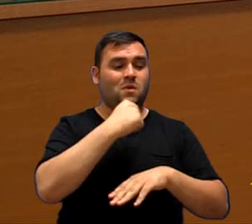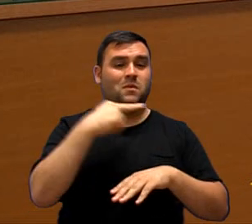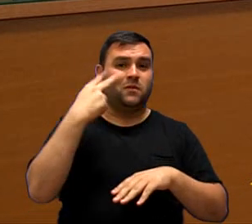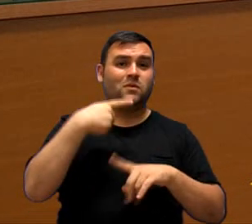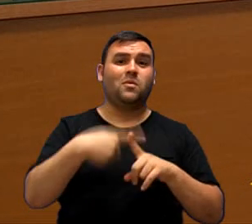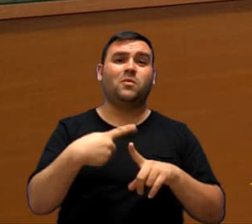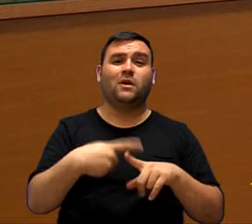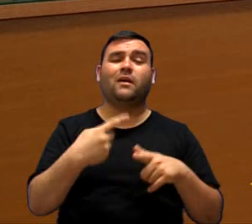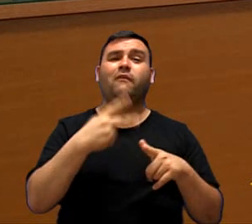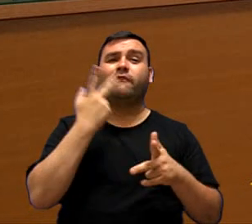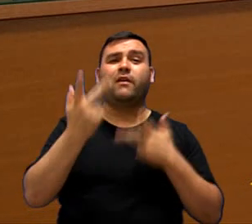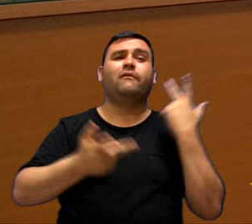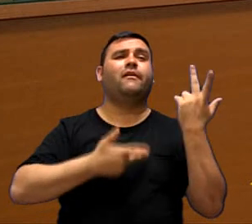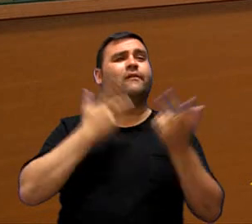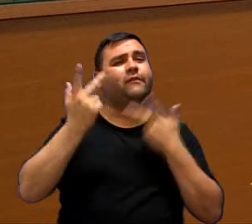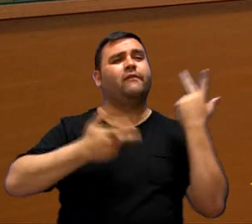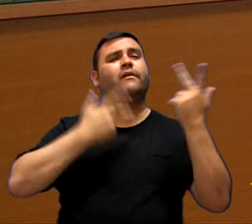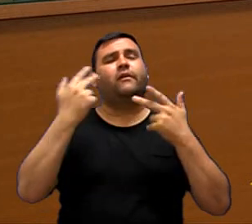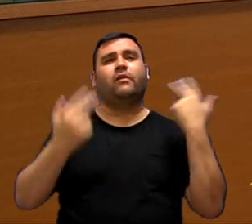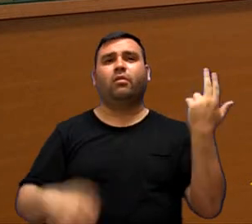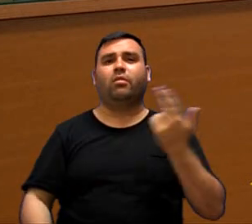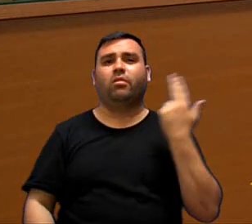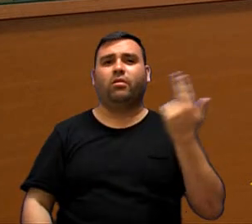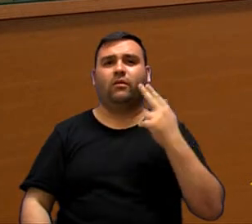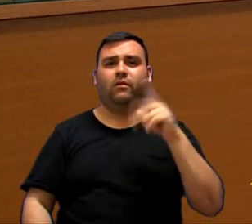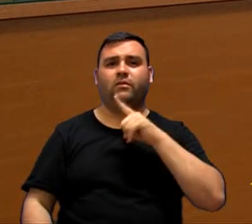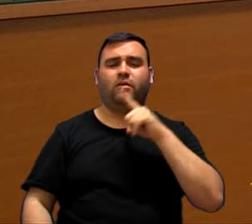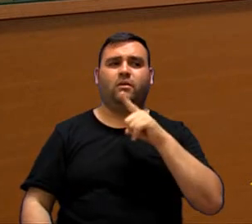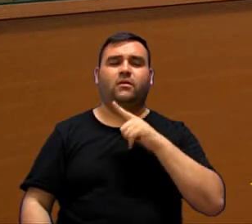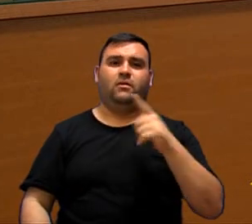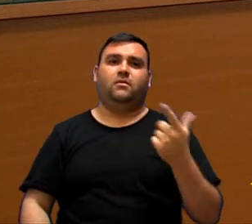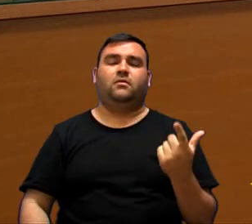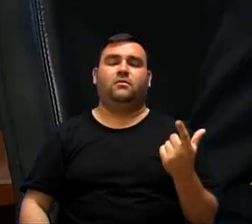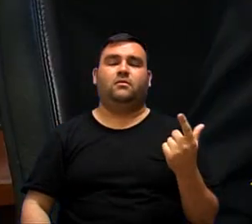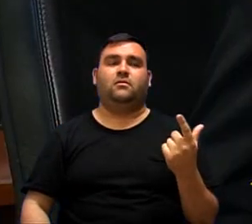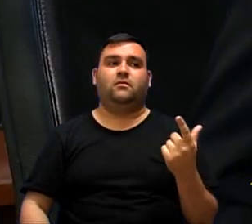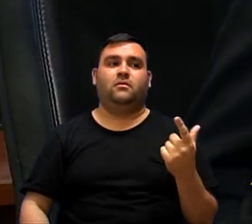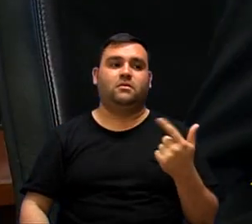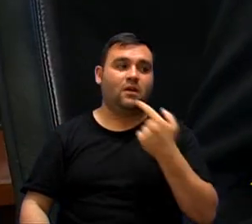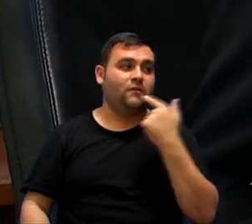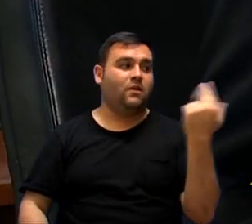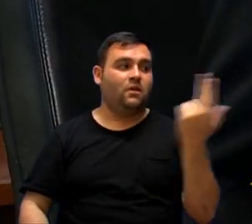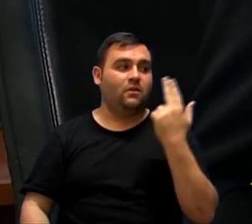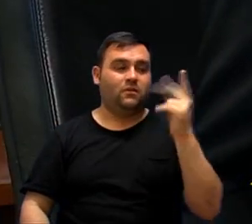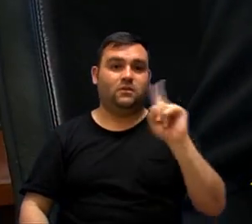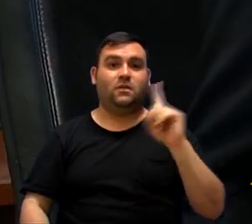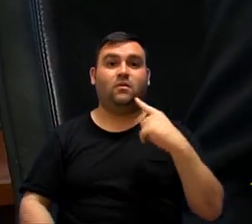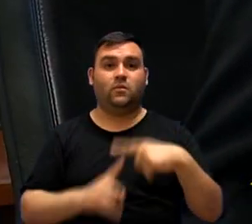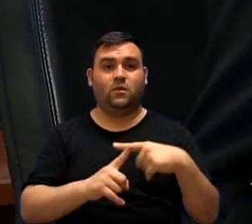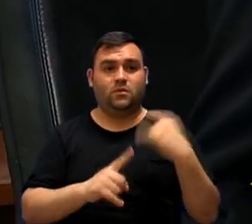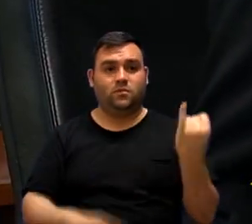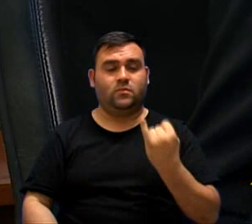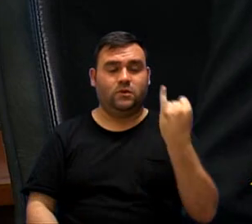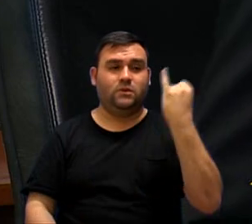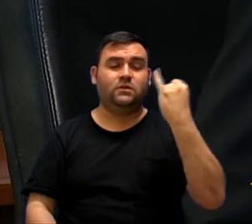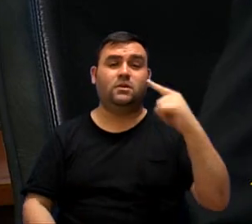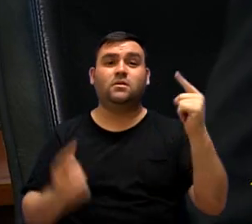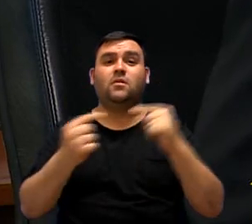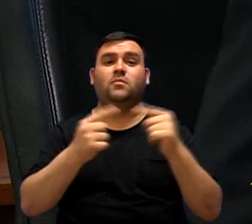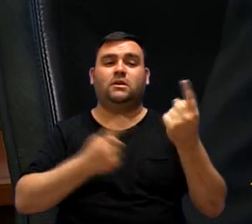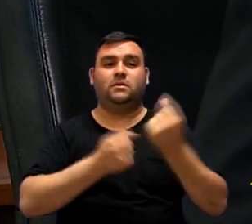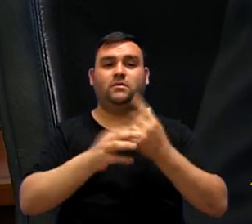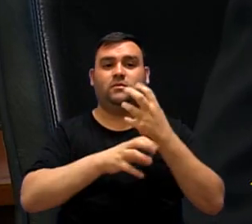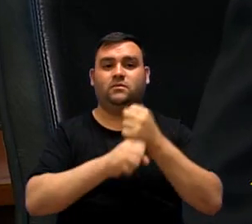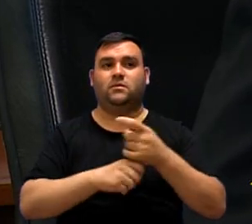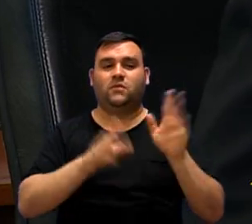vai ficar falando aqui em vão. Aqui eu vi que você me deu um toque. Não, está se falando em vão. O vereador Luiz Santos focar no que diz respeito ao